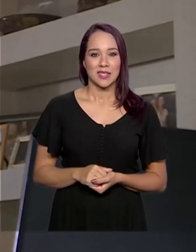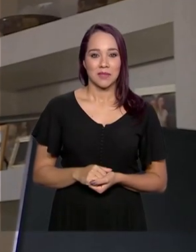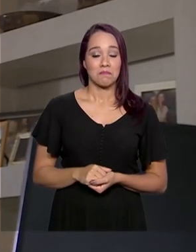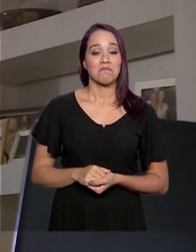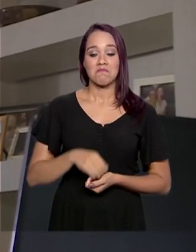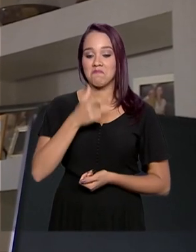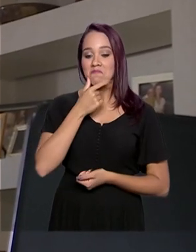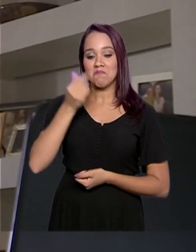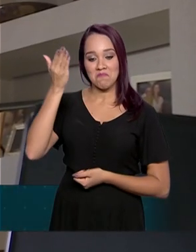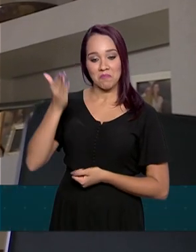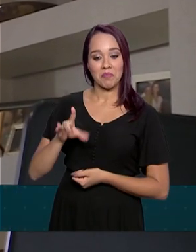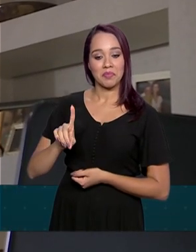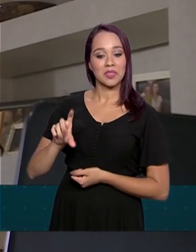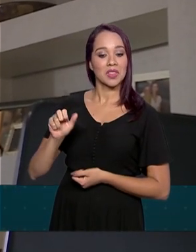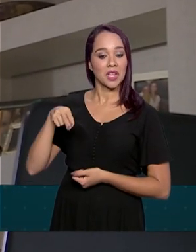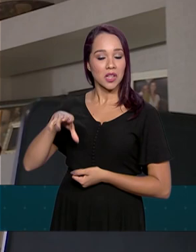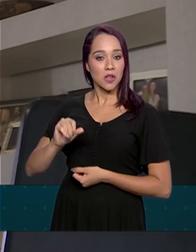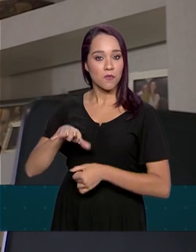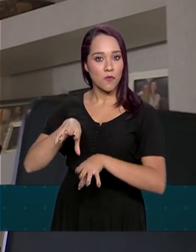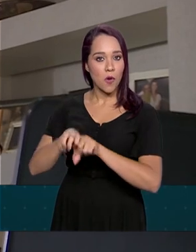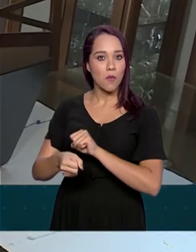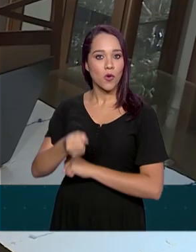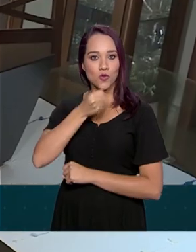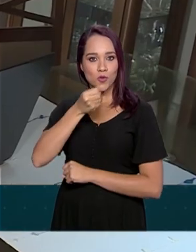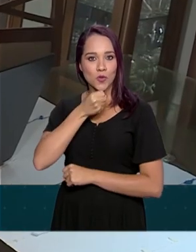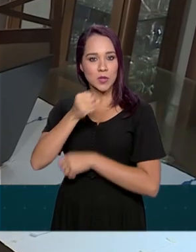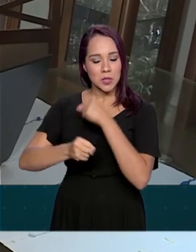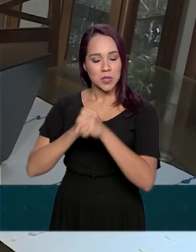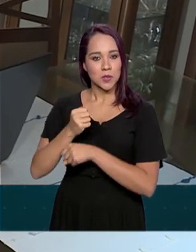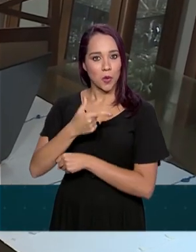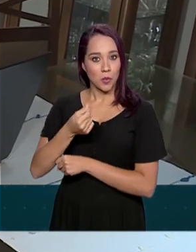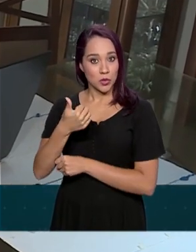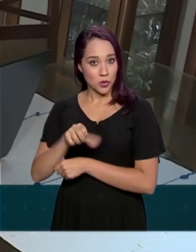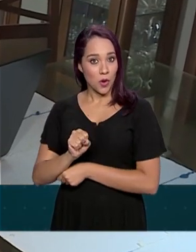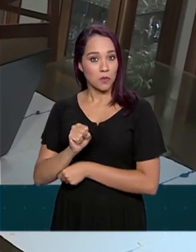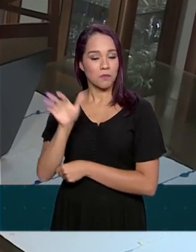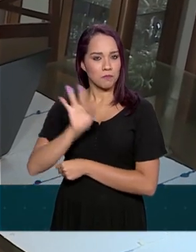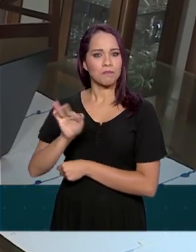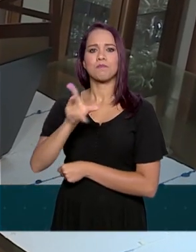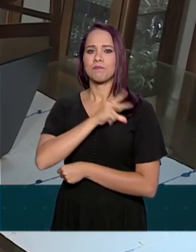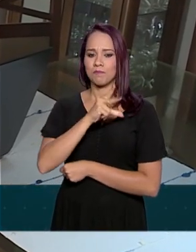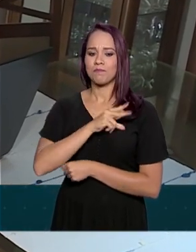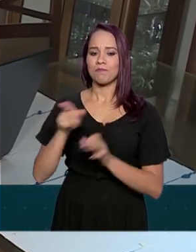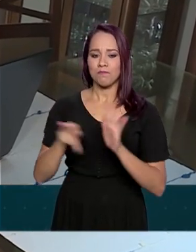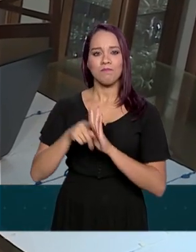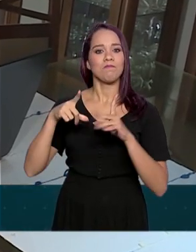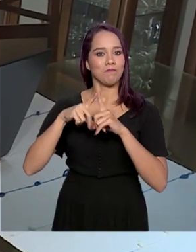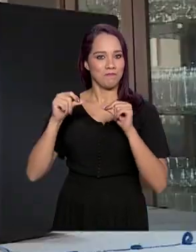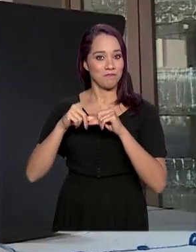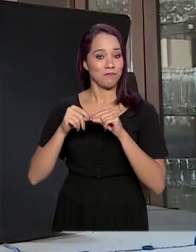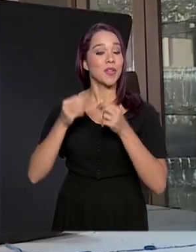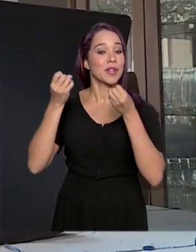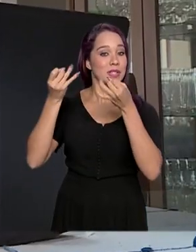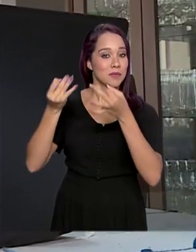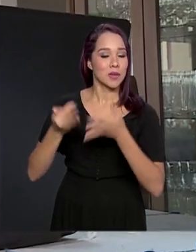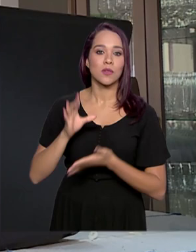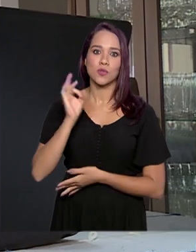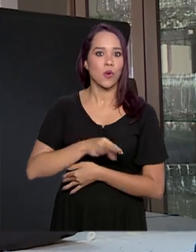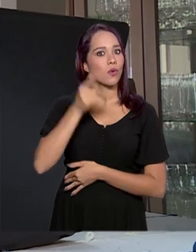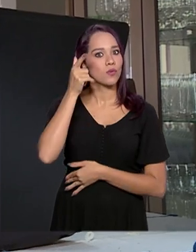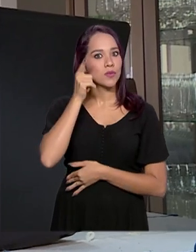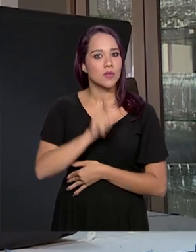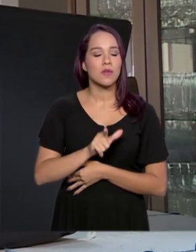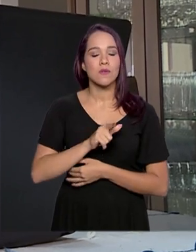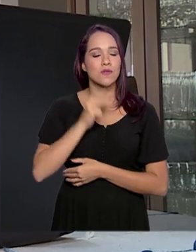Danilo se formou em jornalismo em 2018, numa universidade particular de Brasília. Ele conta que só conseguiu